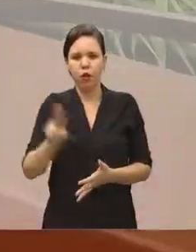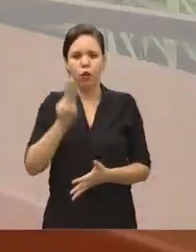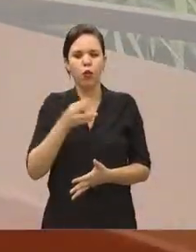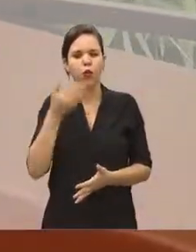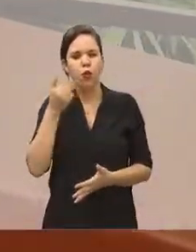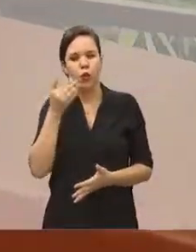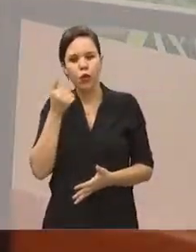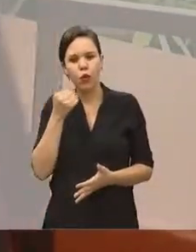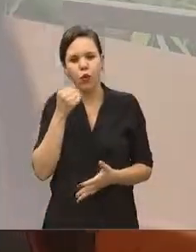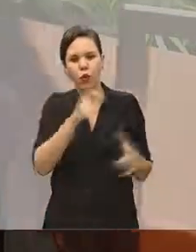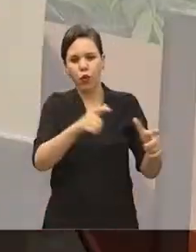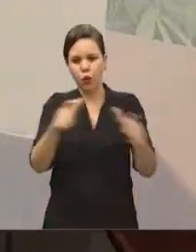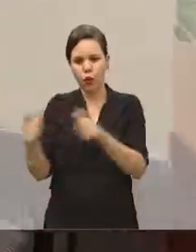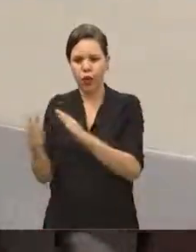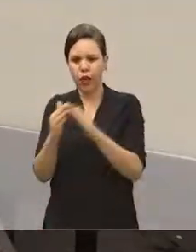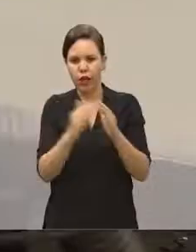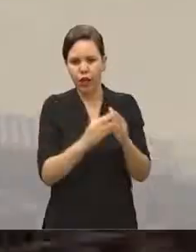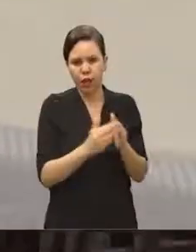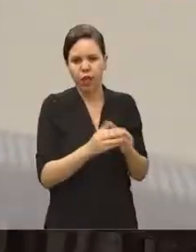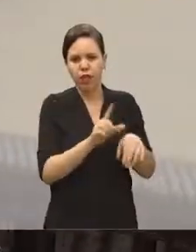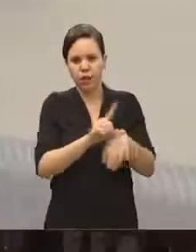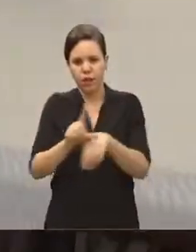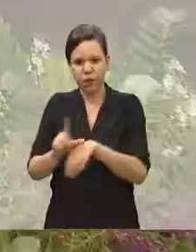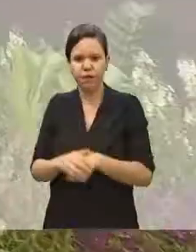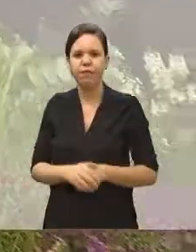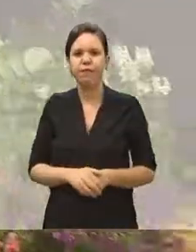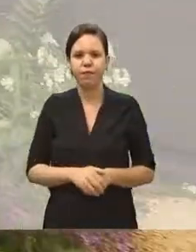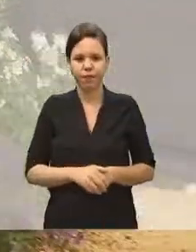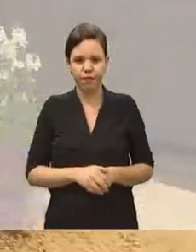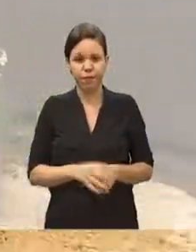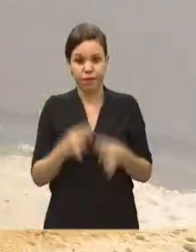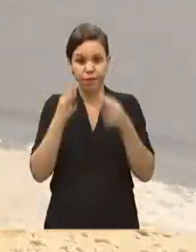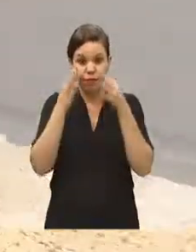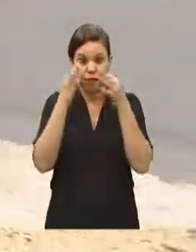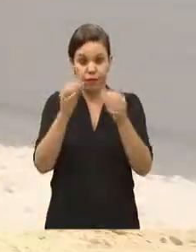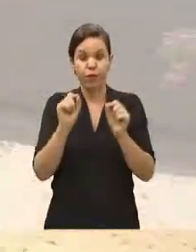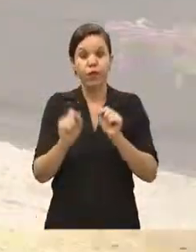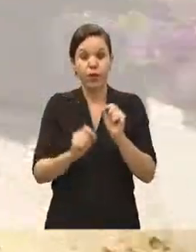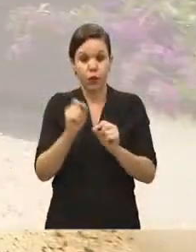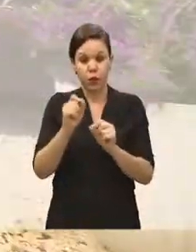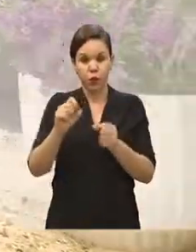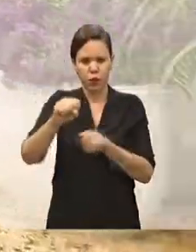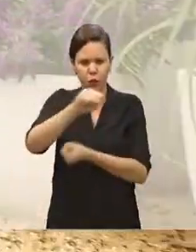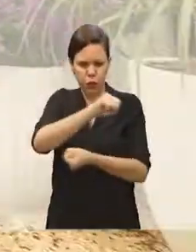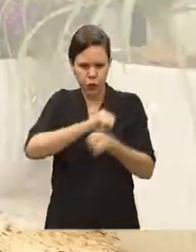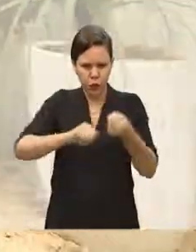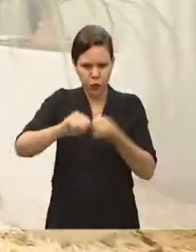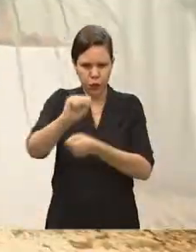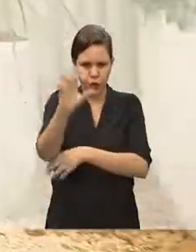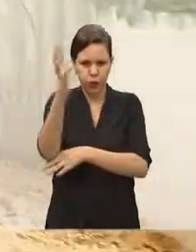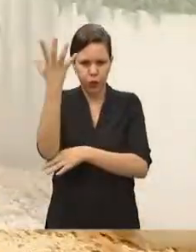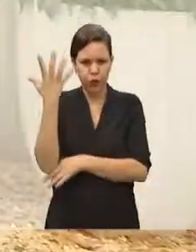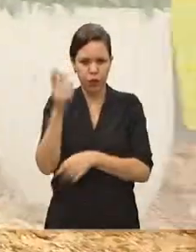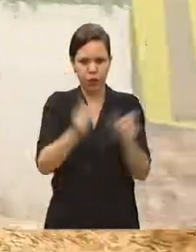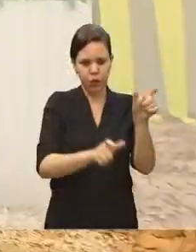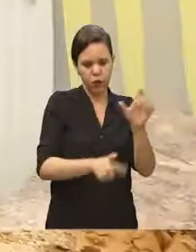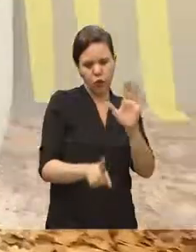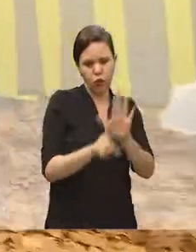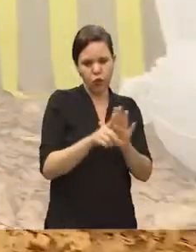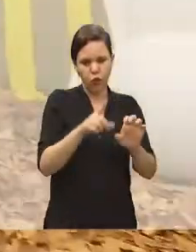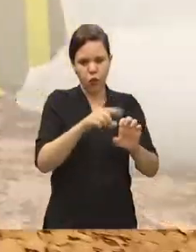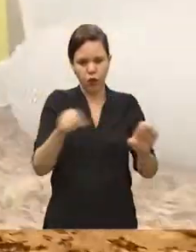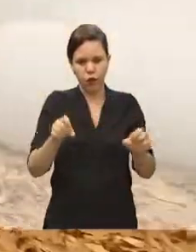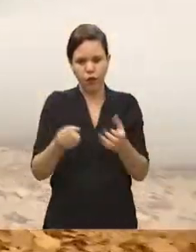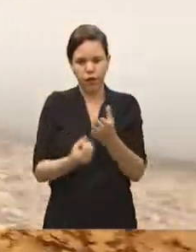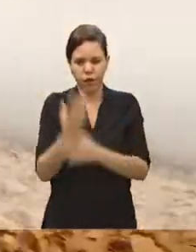utilização de áreas residenciais e comerciais. Antenados com as questões ambientais, muitos expositores